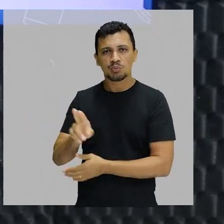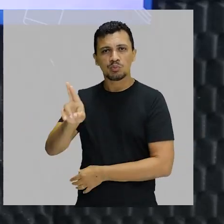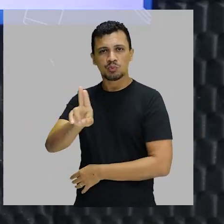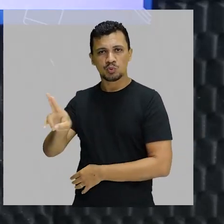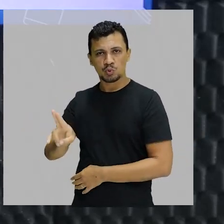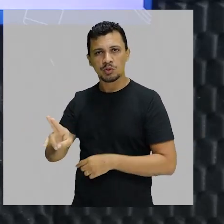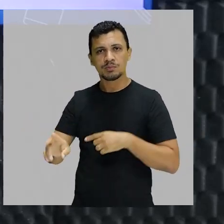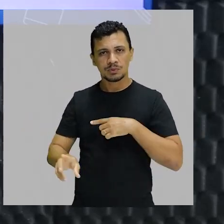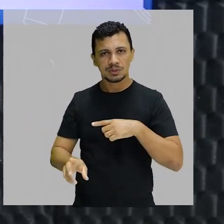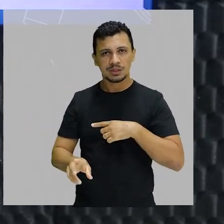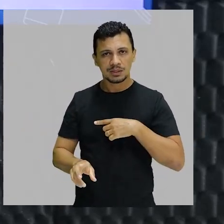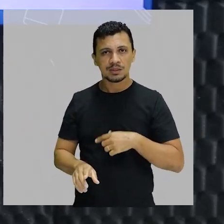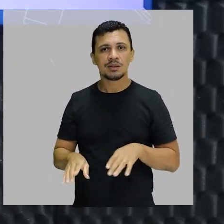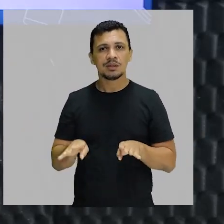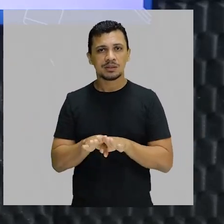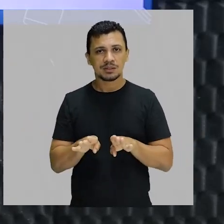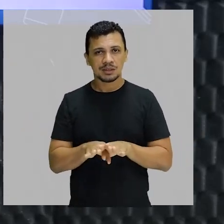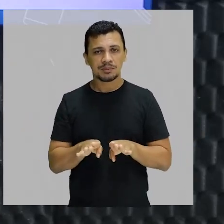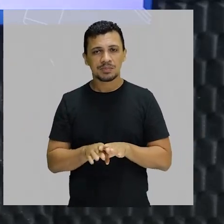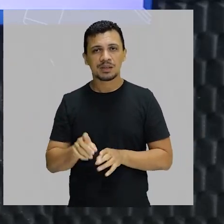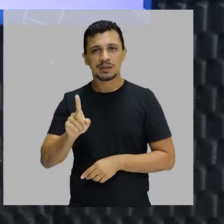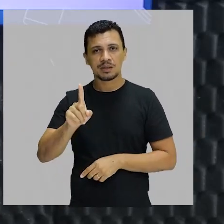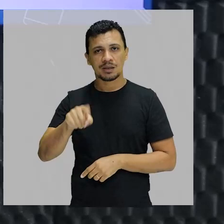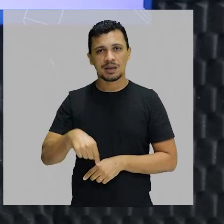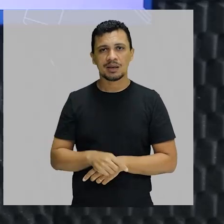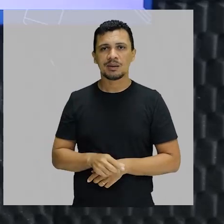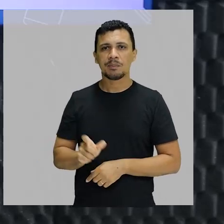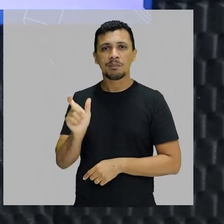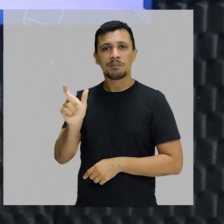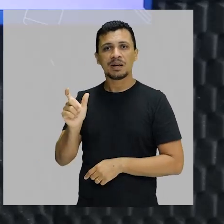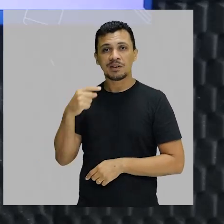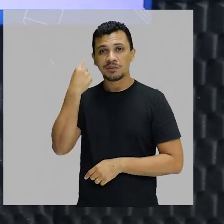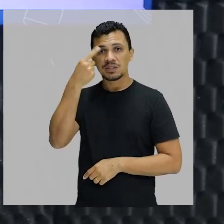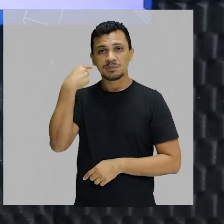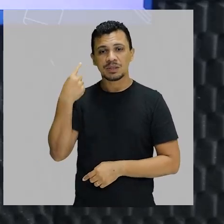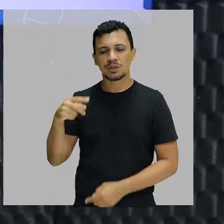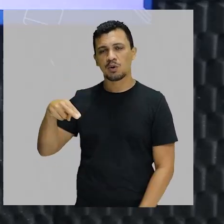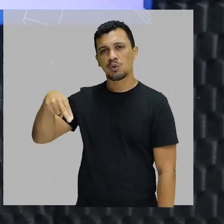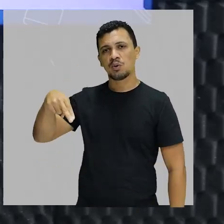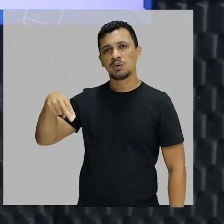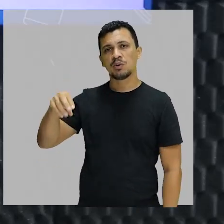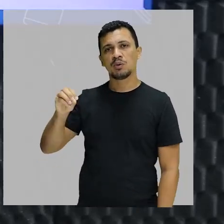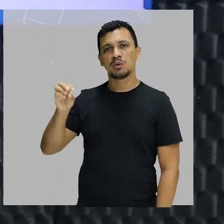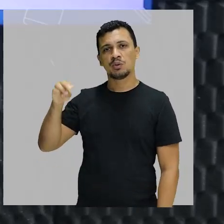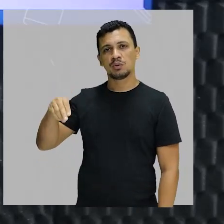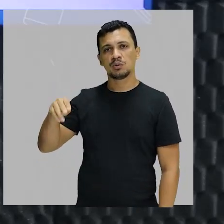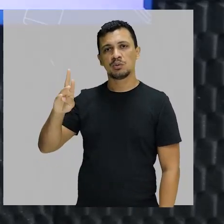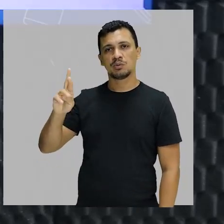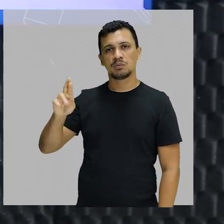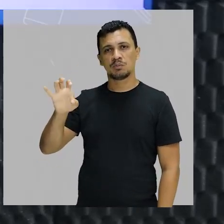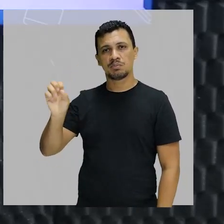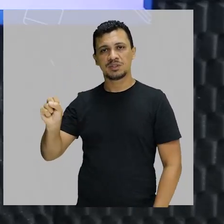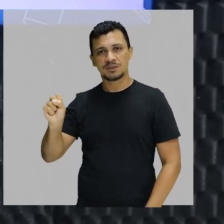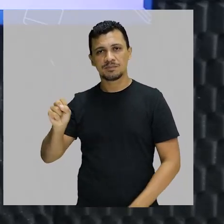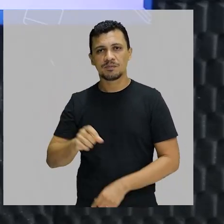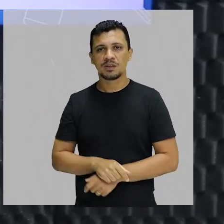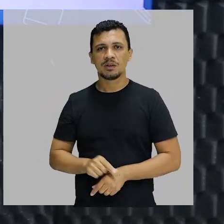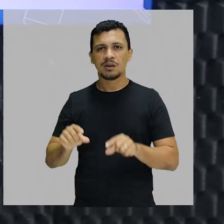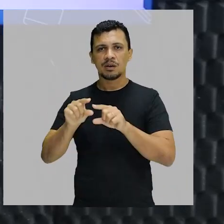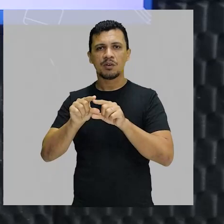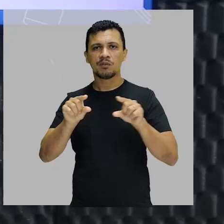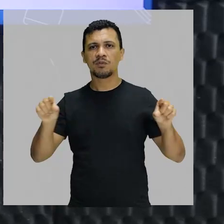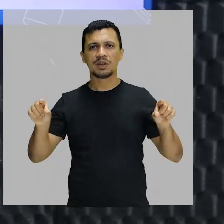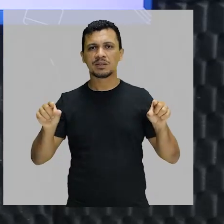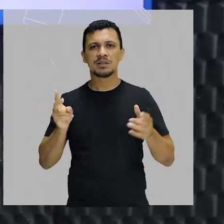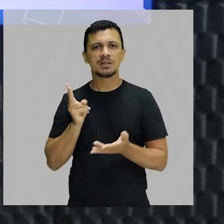razão, eles também são chamados de nombres em espanhol. Numa oração, eles quase